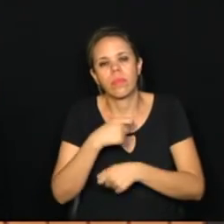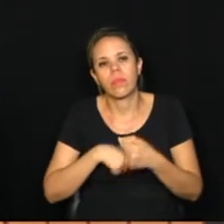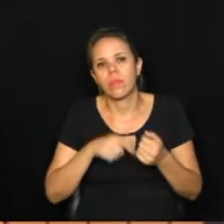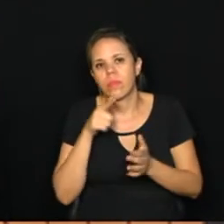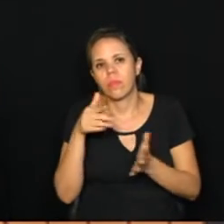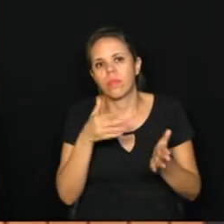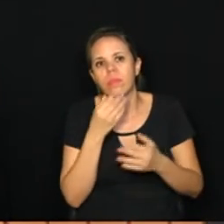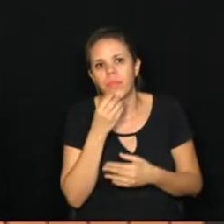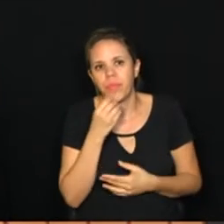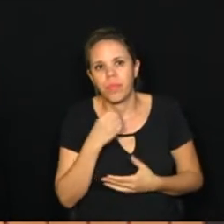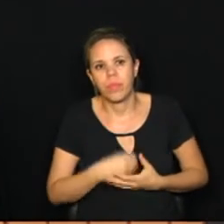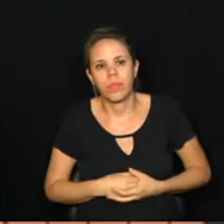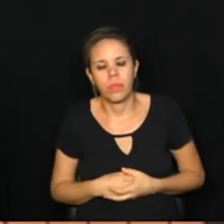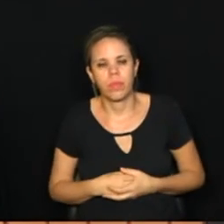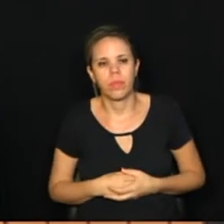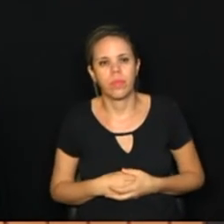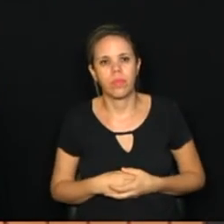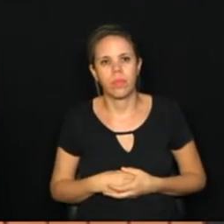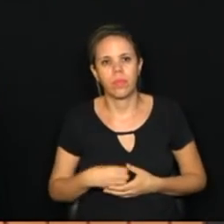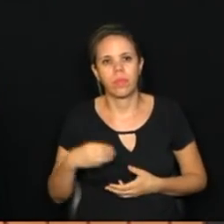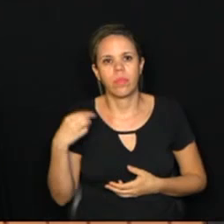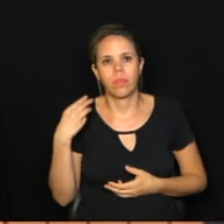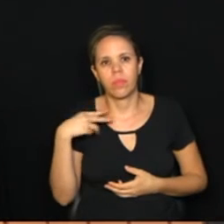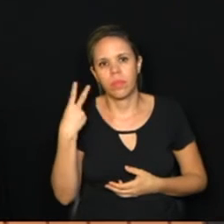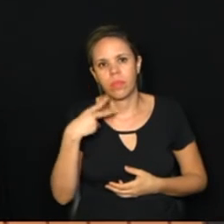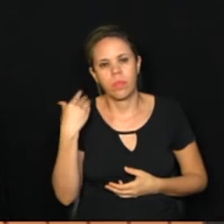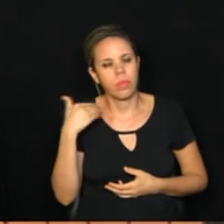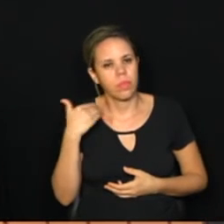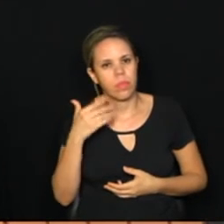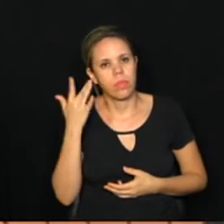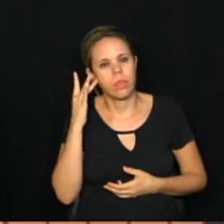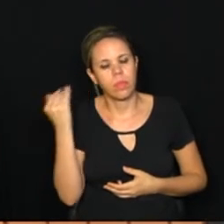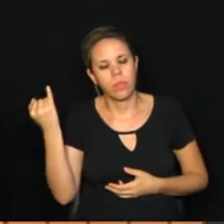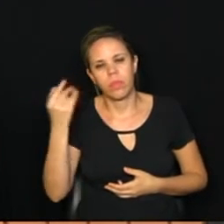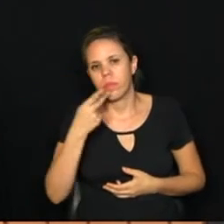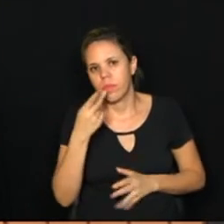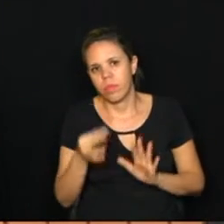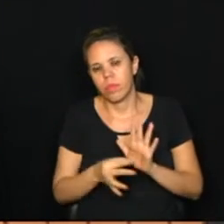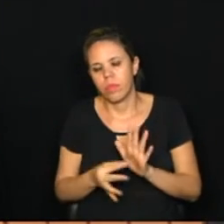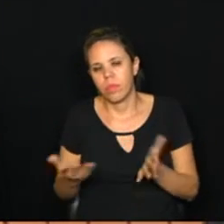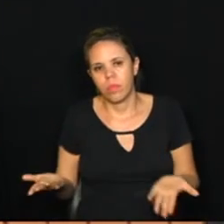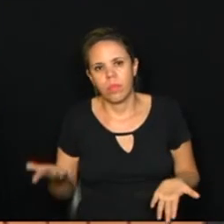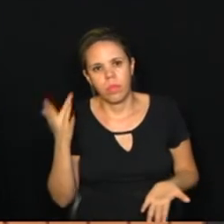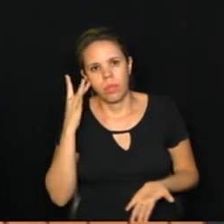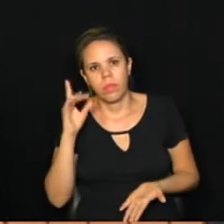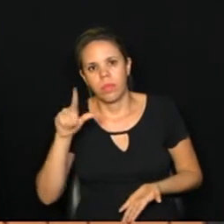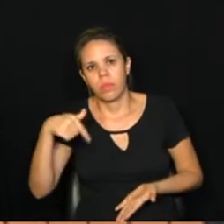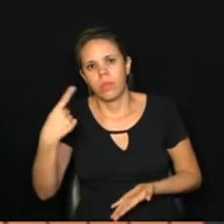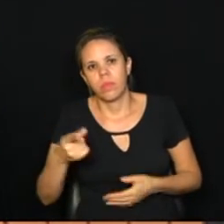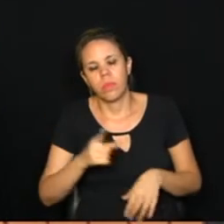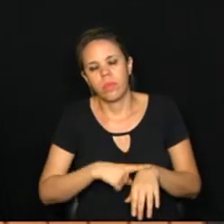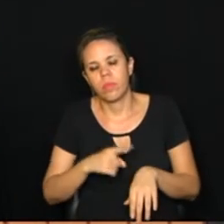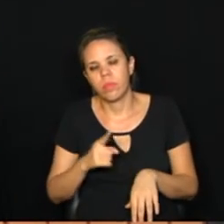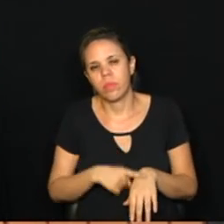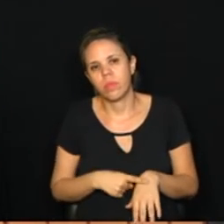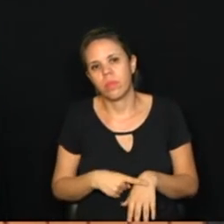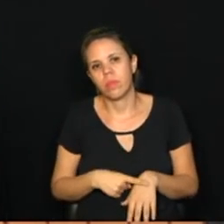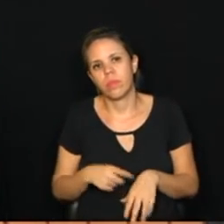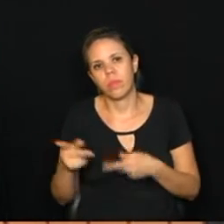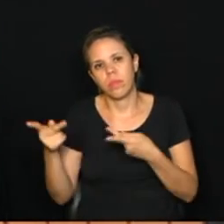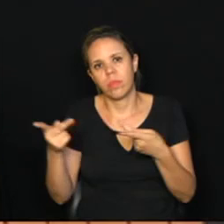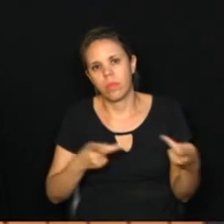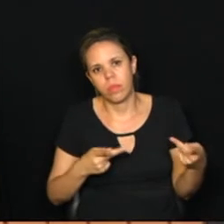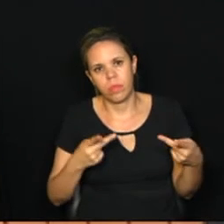hídricos. A Mariana, ela fez uma colocação que eu acho que é importante, Mariana, talvez em algum momento a gente chamar um